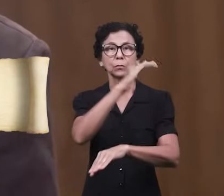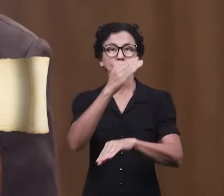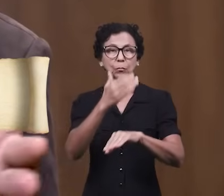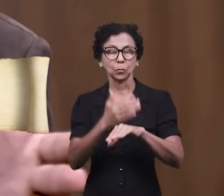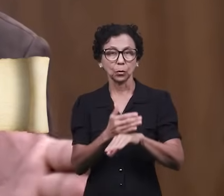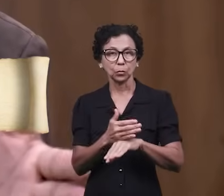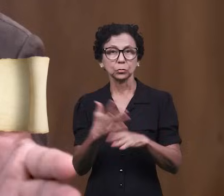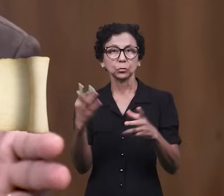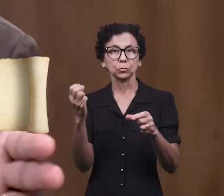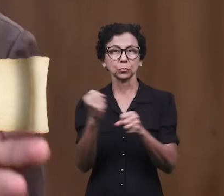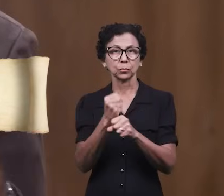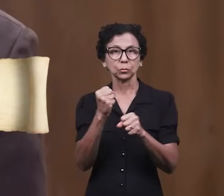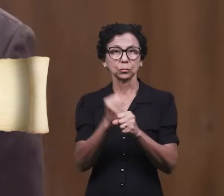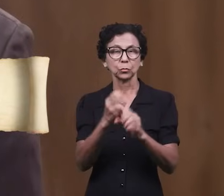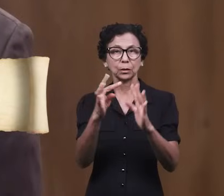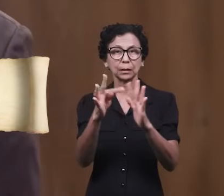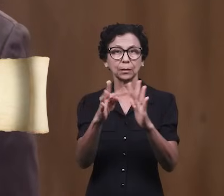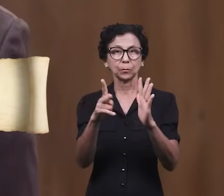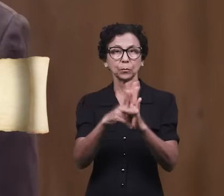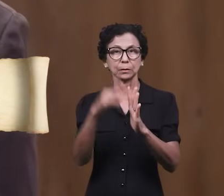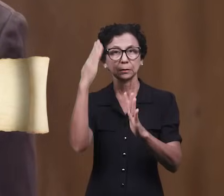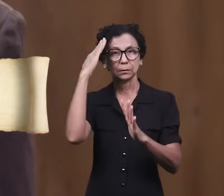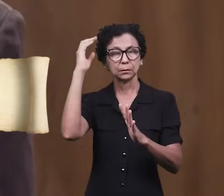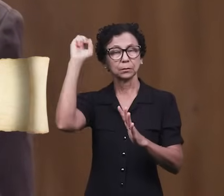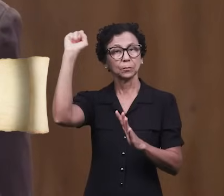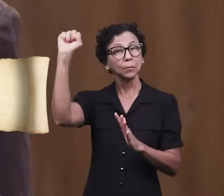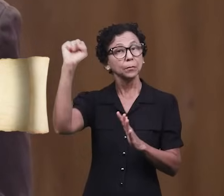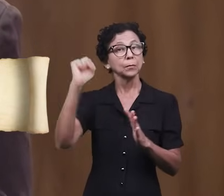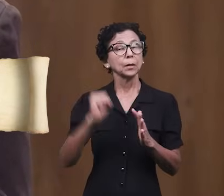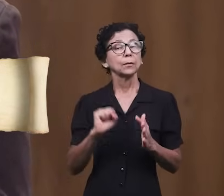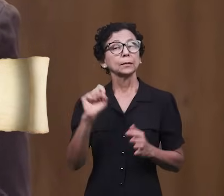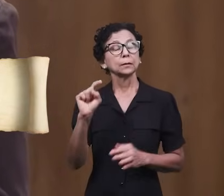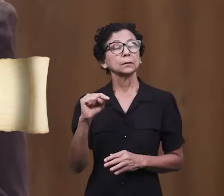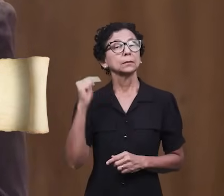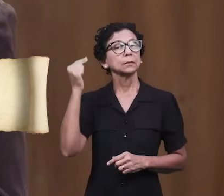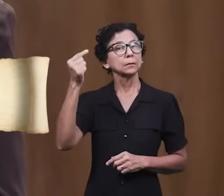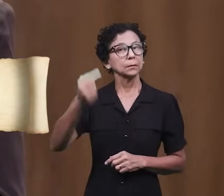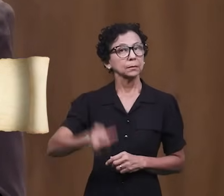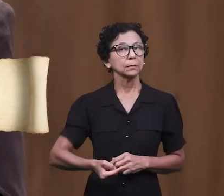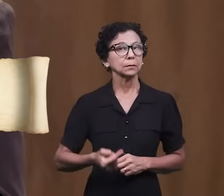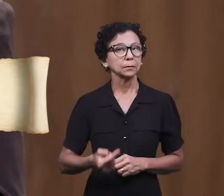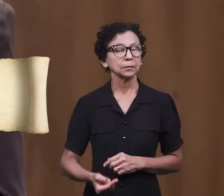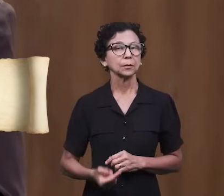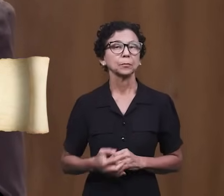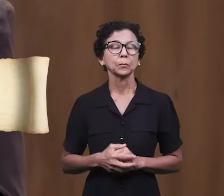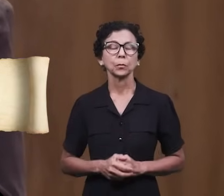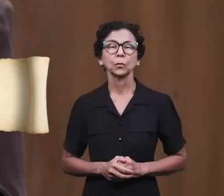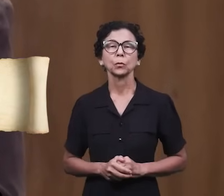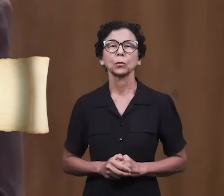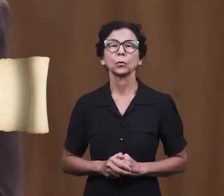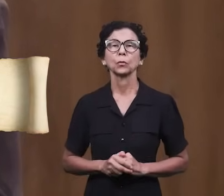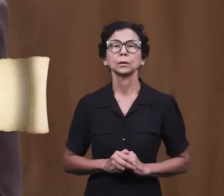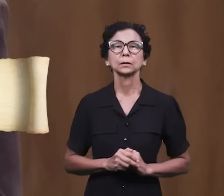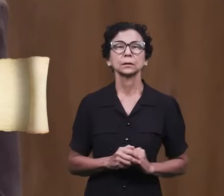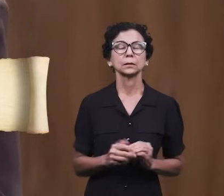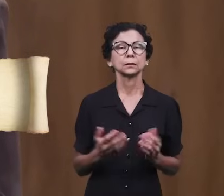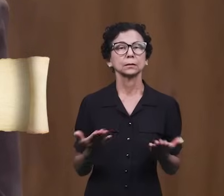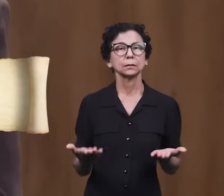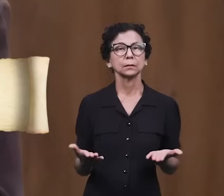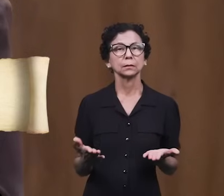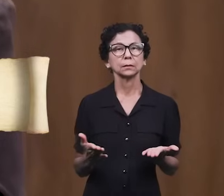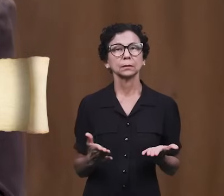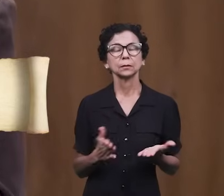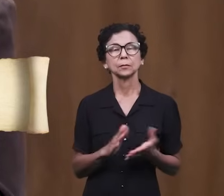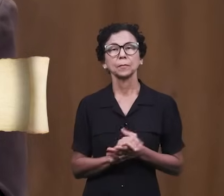mas depois, não é, da invasão, vamos dar um salto agora na história. Depois da